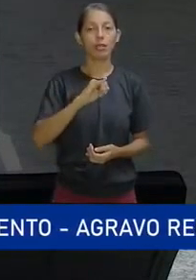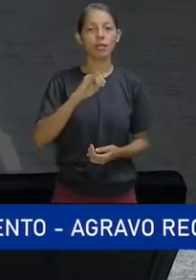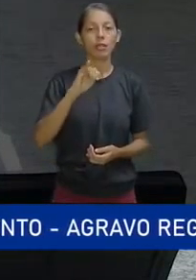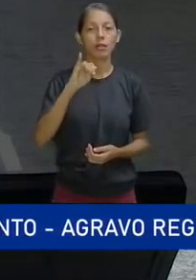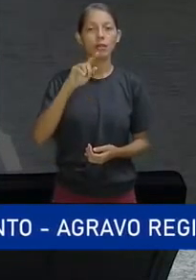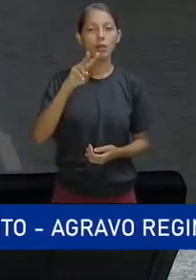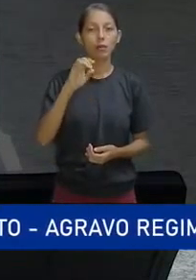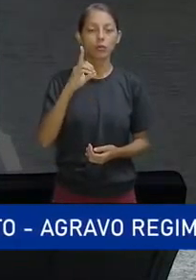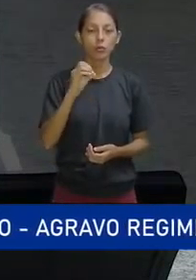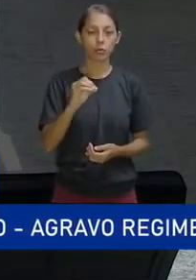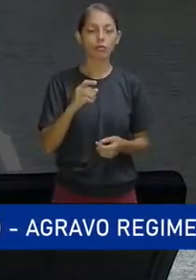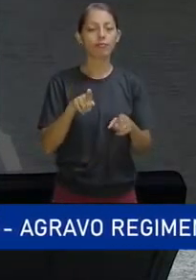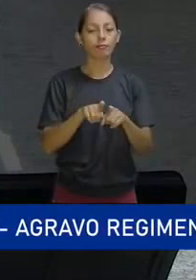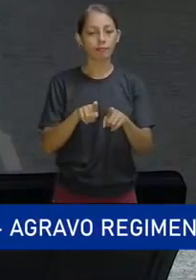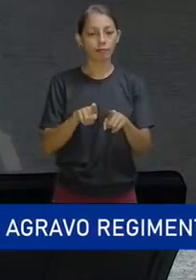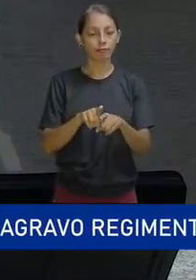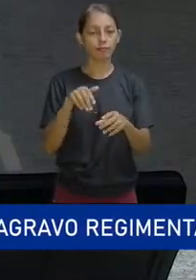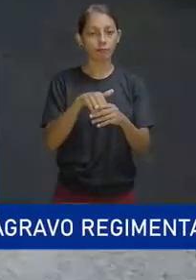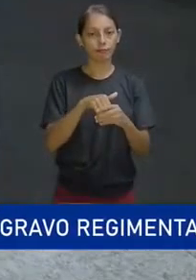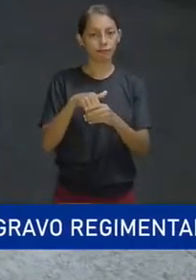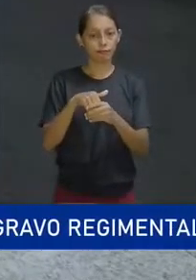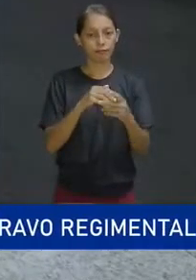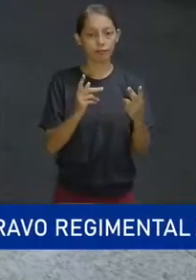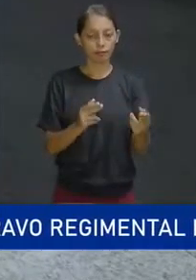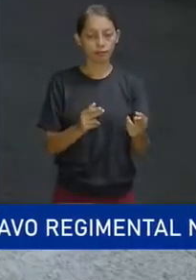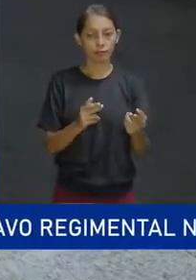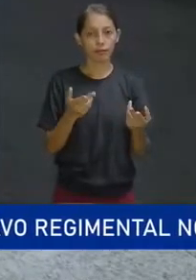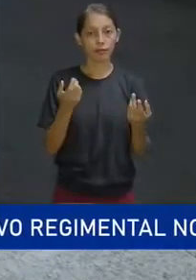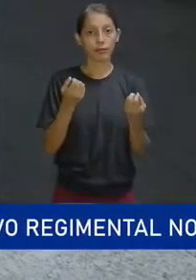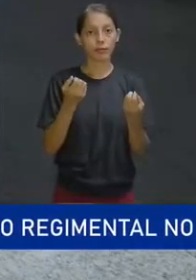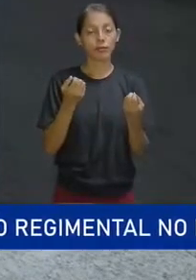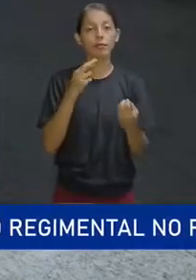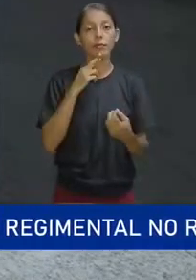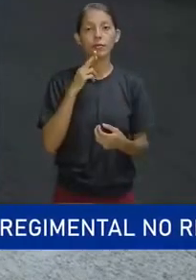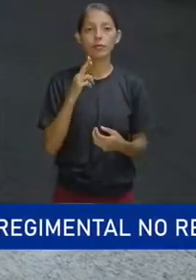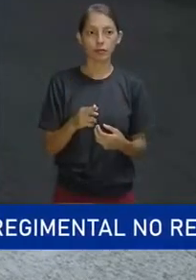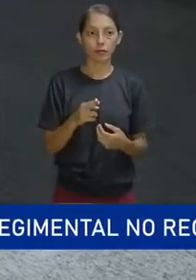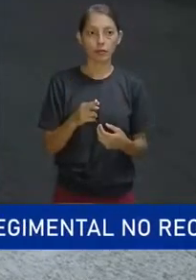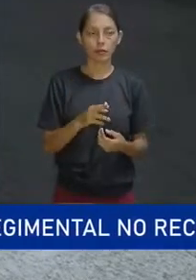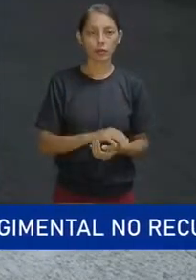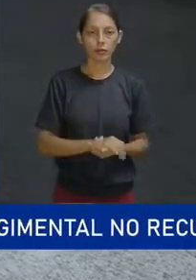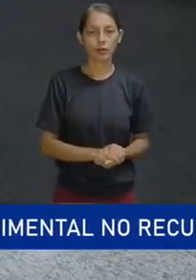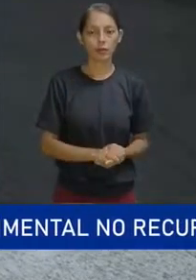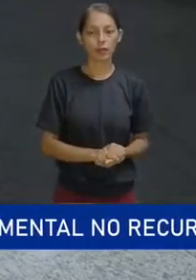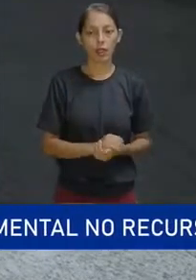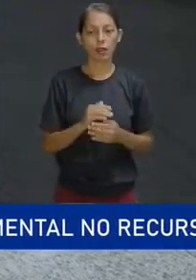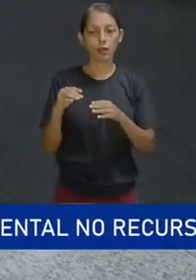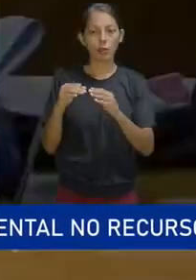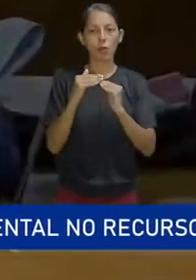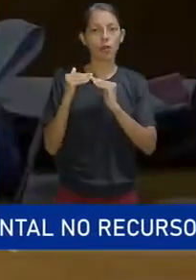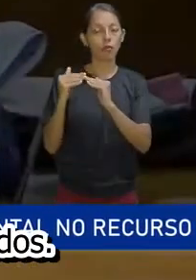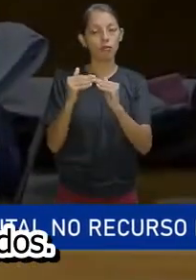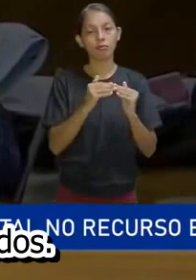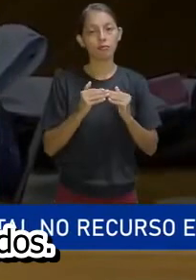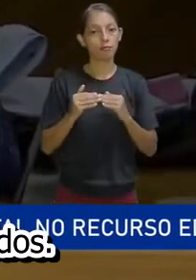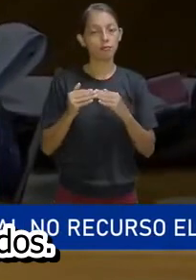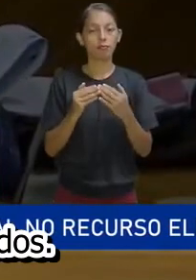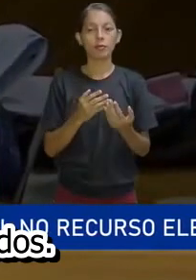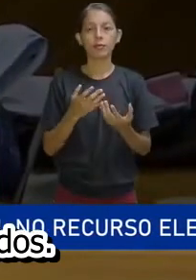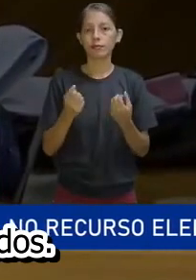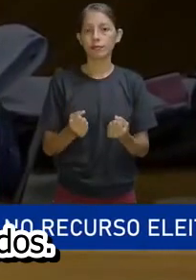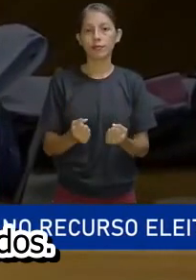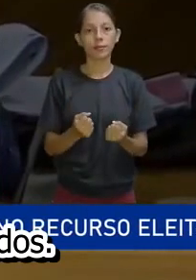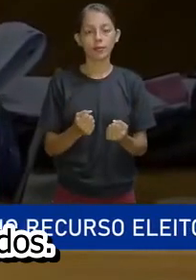presidente. E anuncio o resultado. O TRE da Amapá, a unanimidade, rejeitou as preliminares, conheceu dos agravos